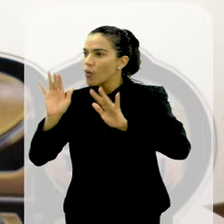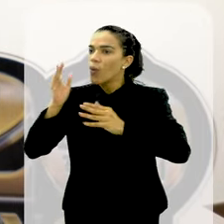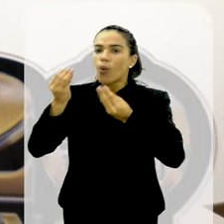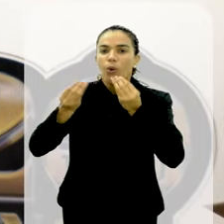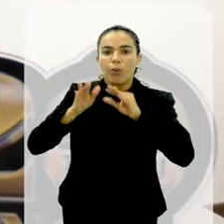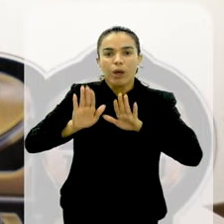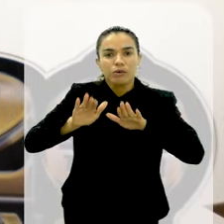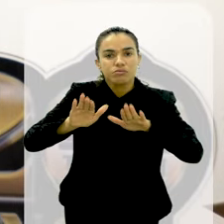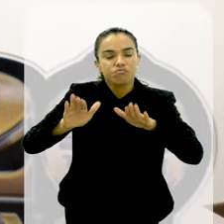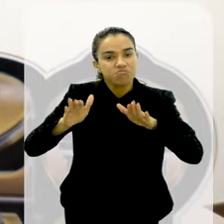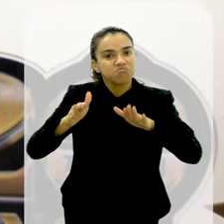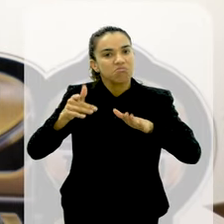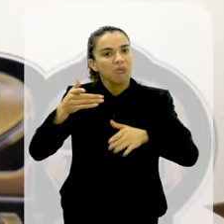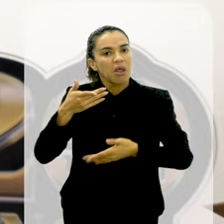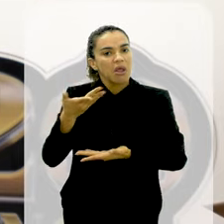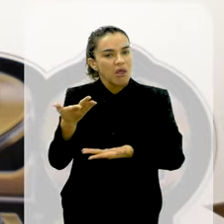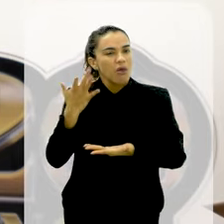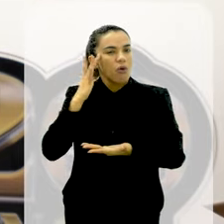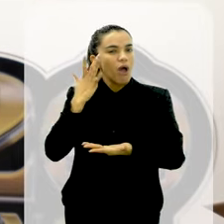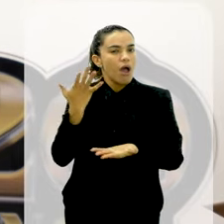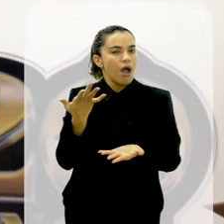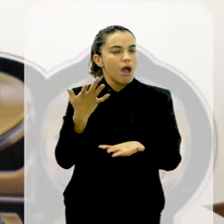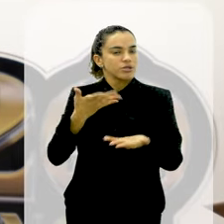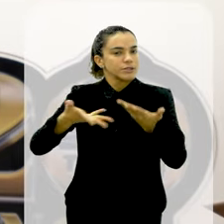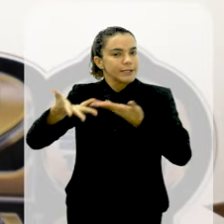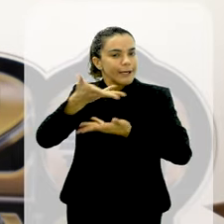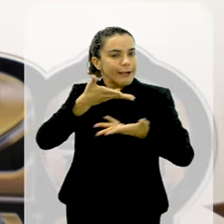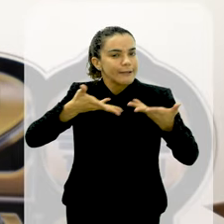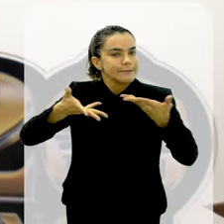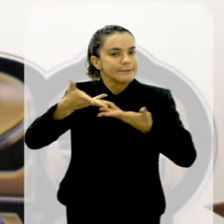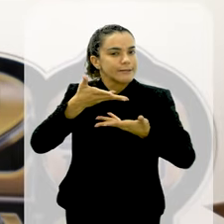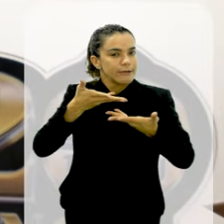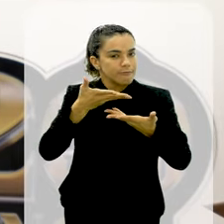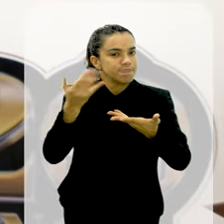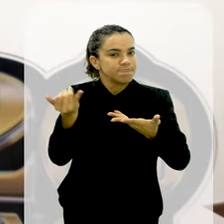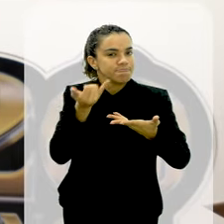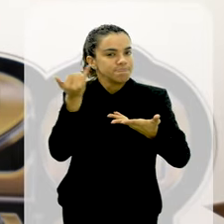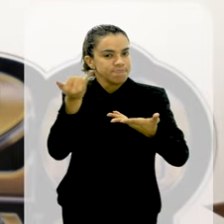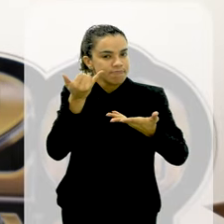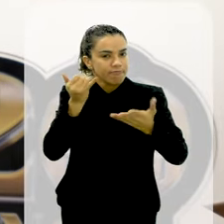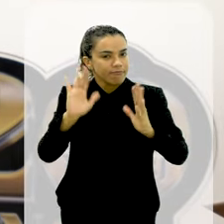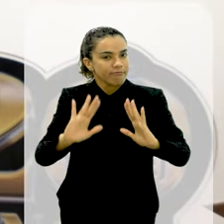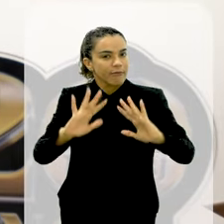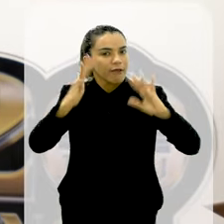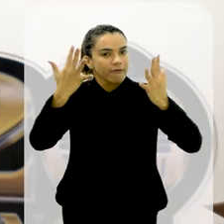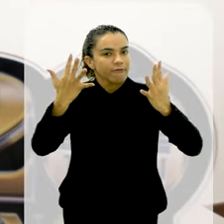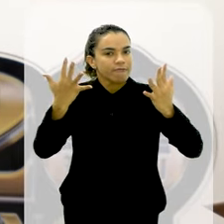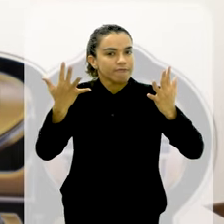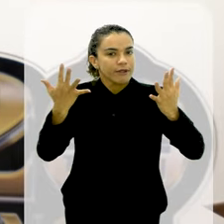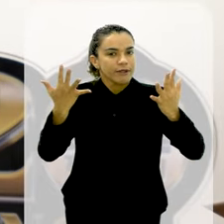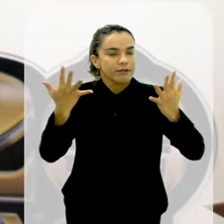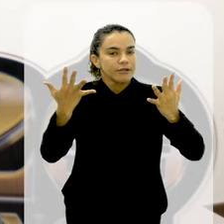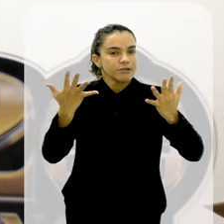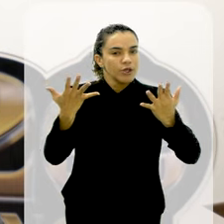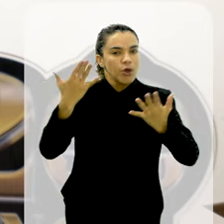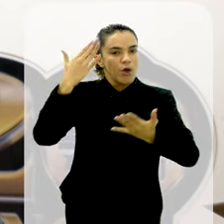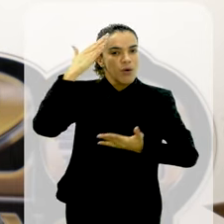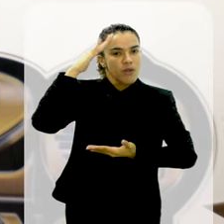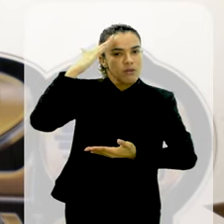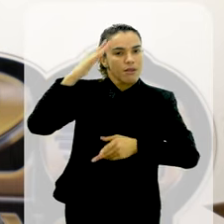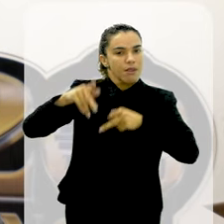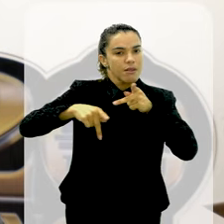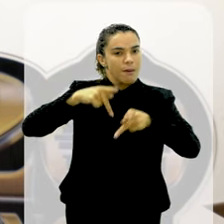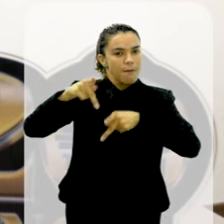é feita. Eu acho que muito deficiente essa relação da festa com